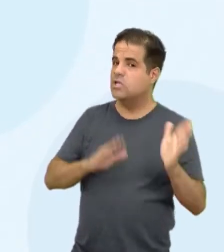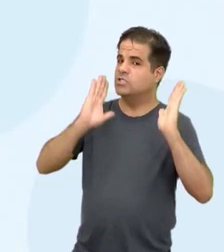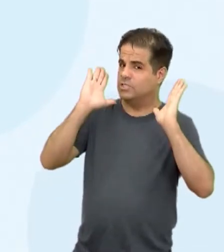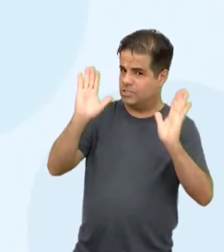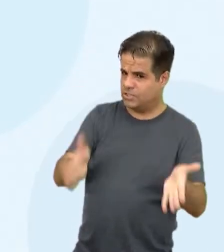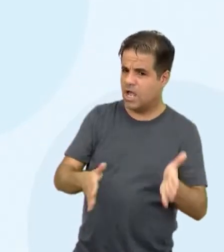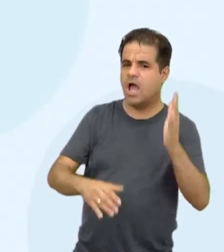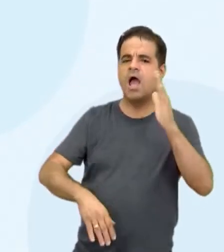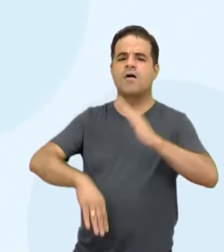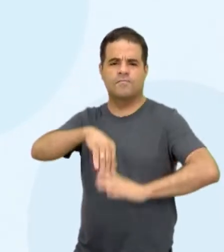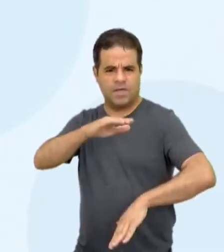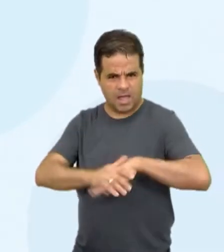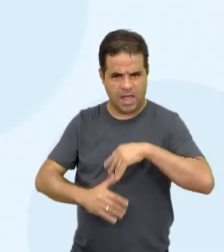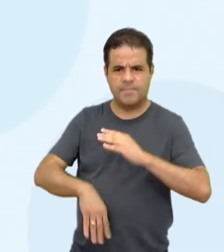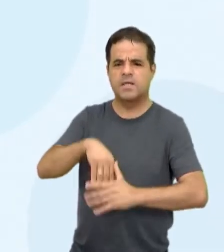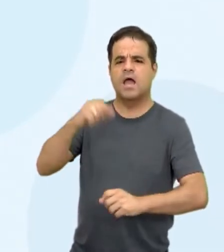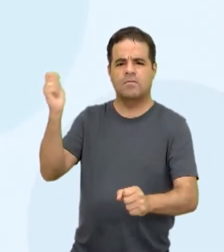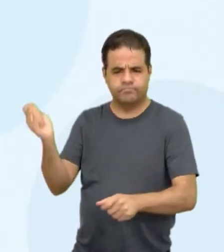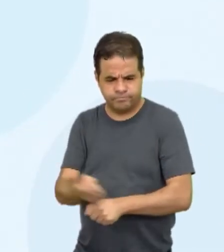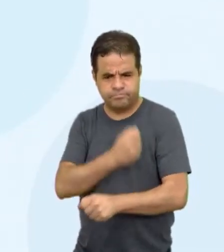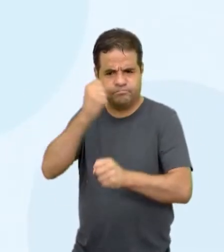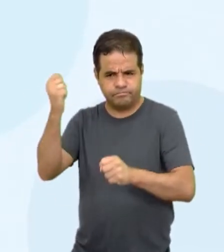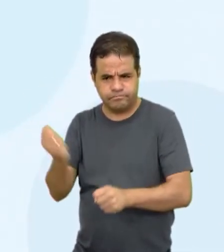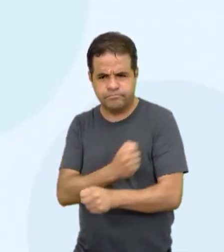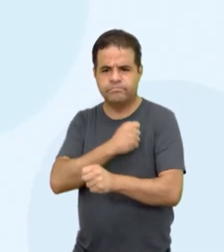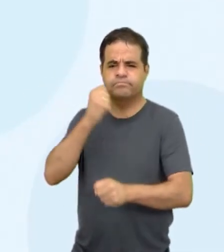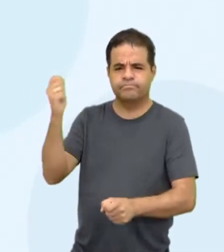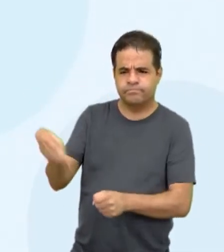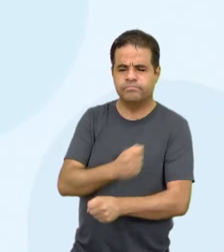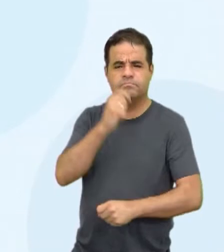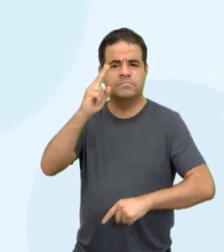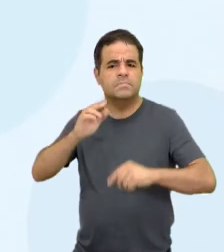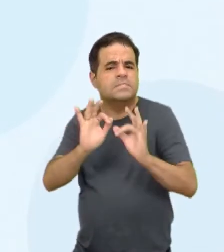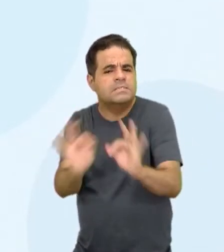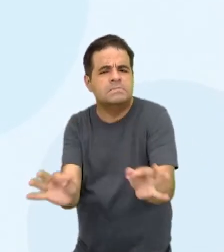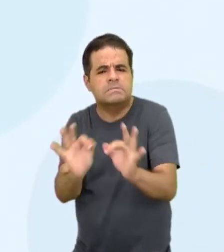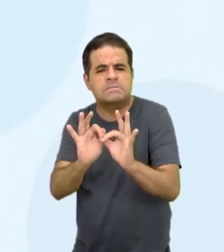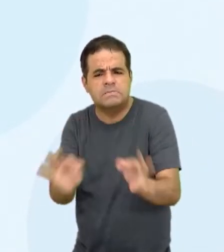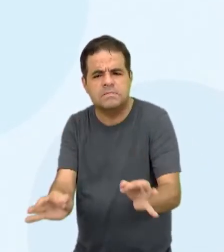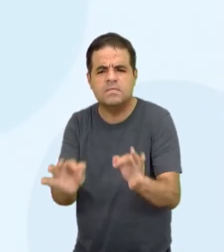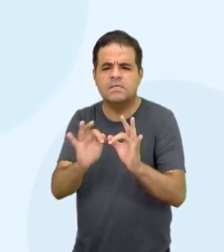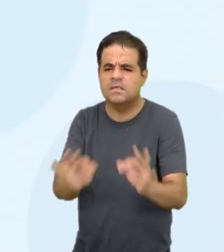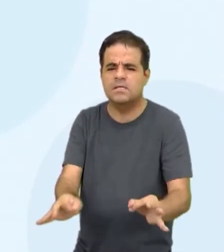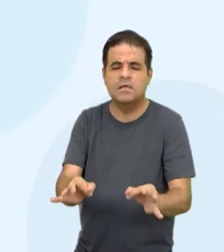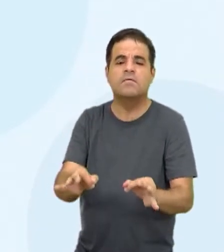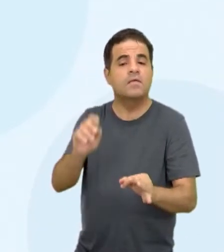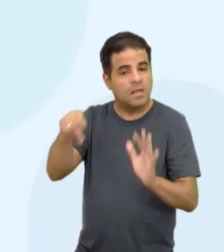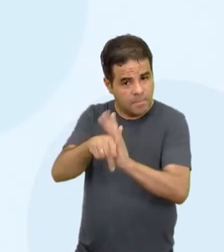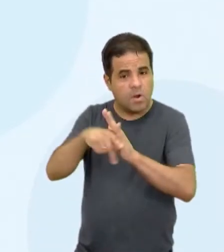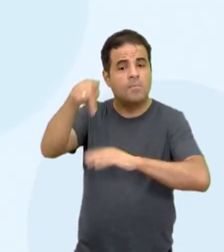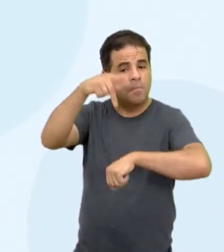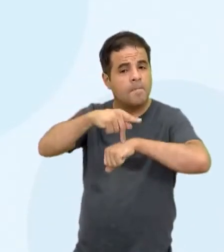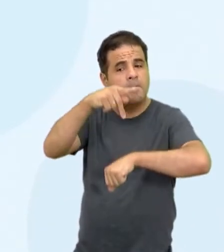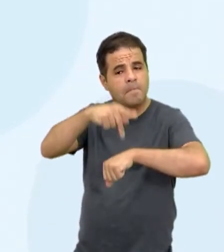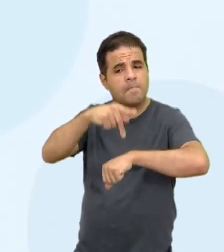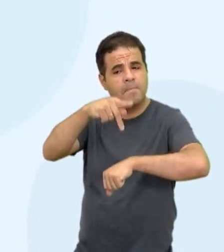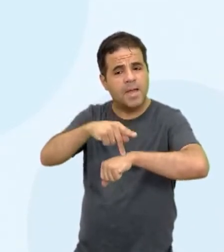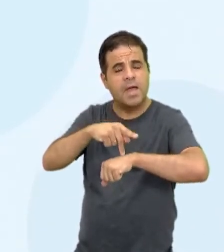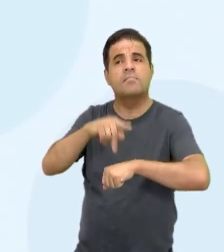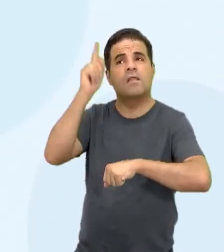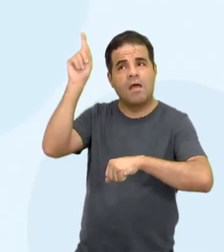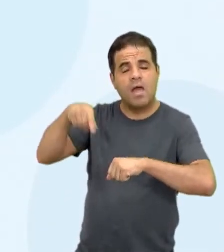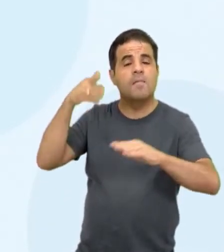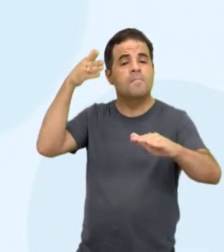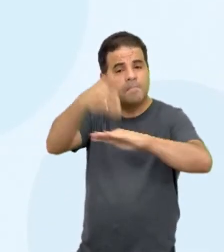já fabricava instrumentos, mas eram instrumentos simples e normalmente de pedra. Também,